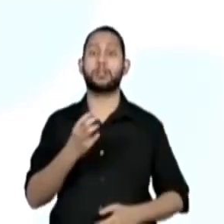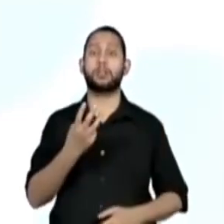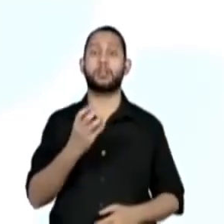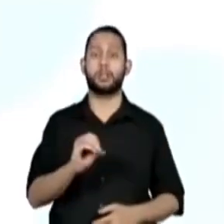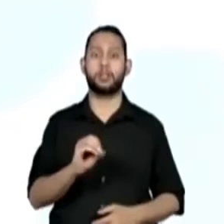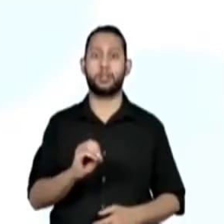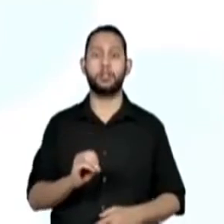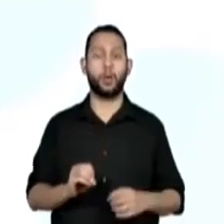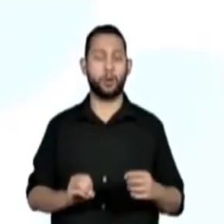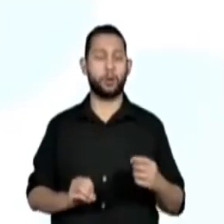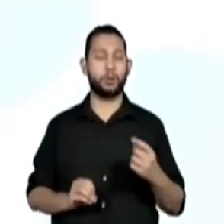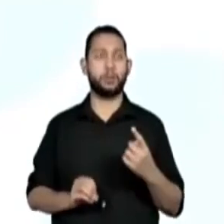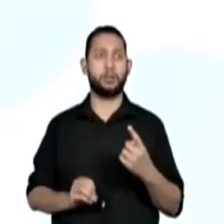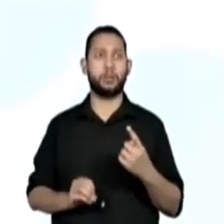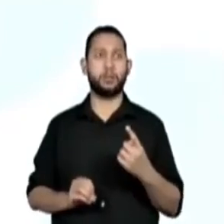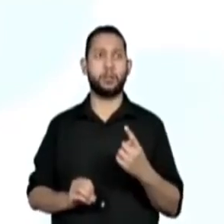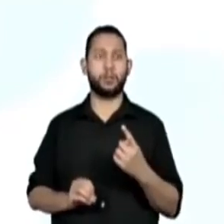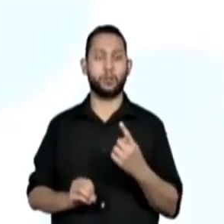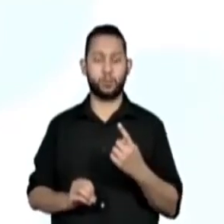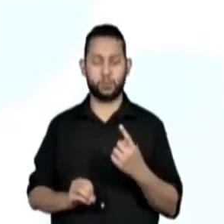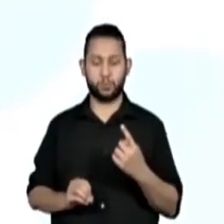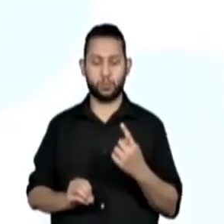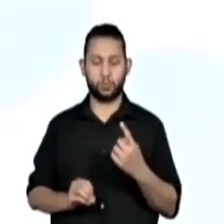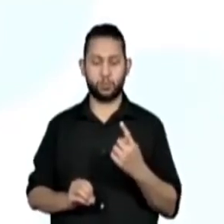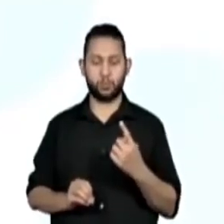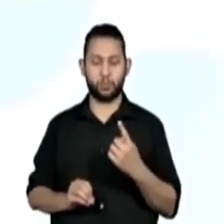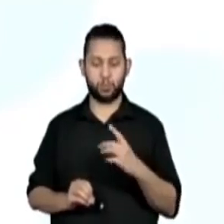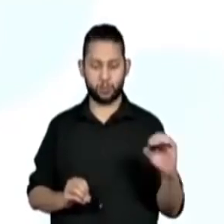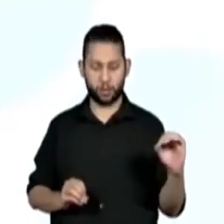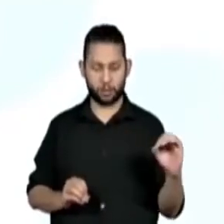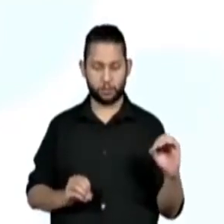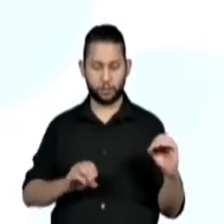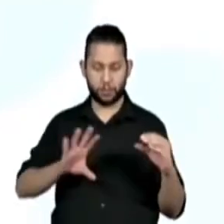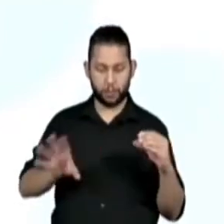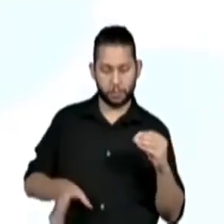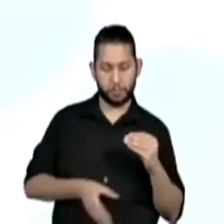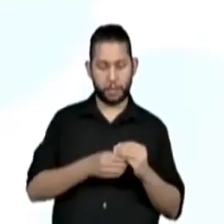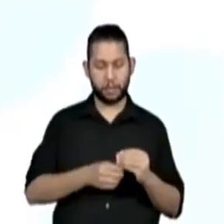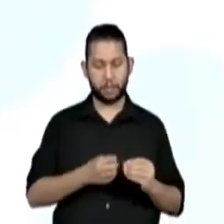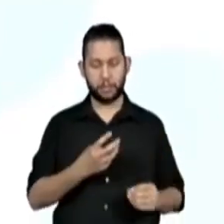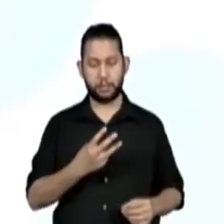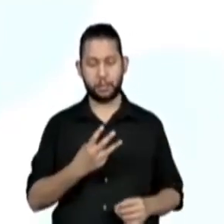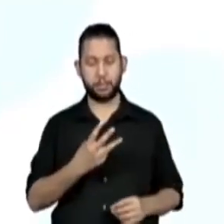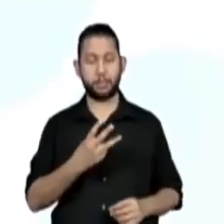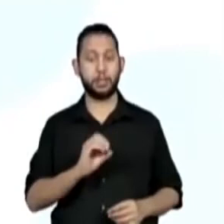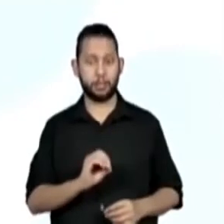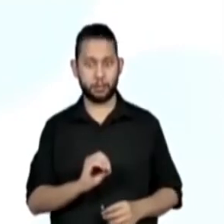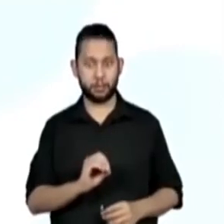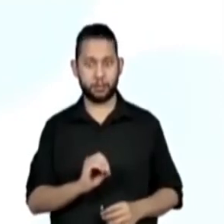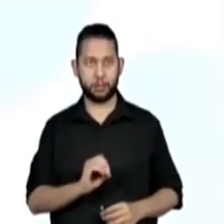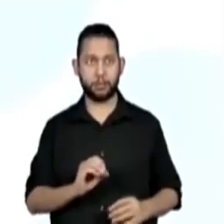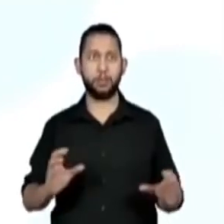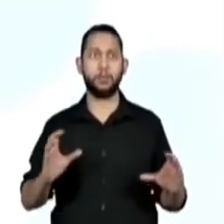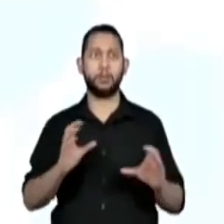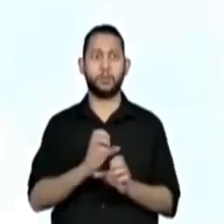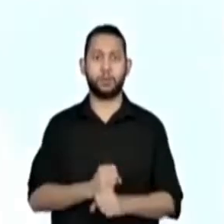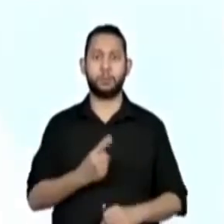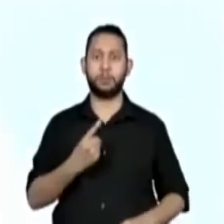então 250 mais quanto a380 250 mais 130